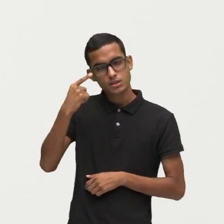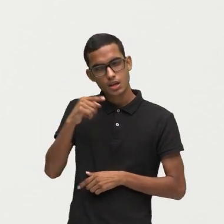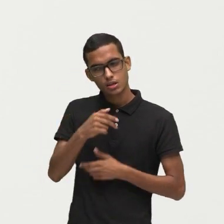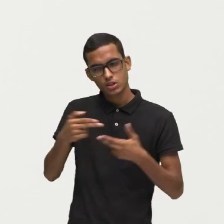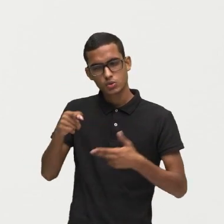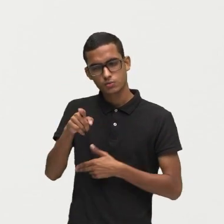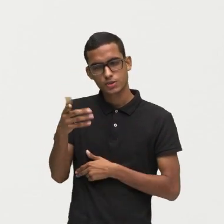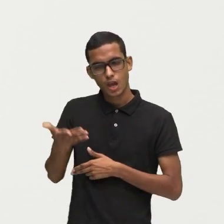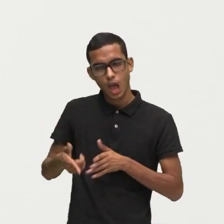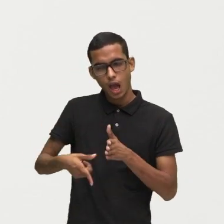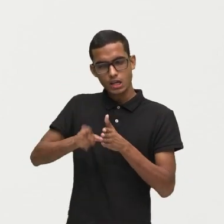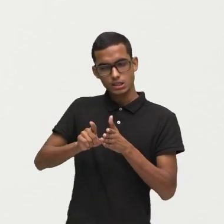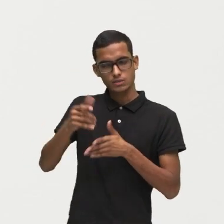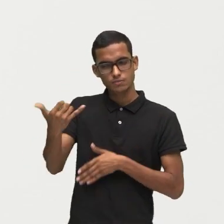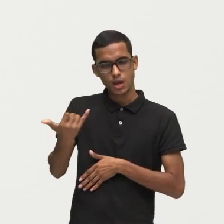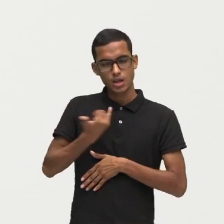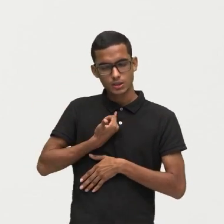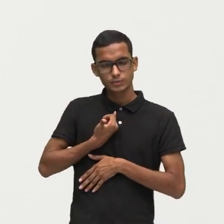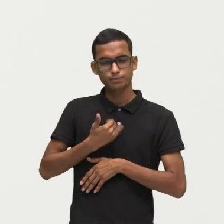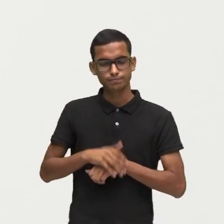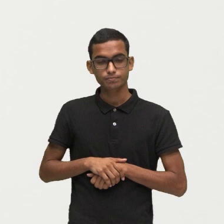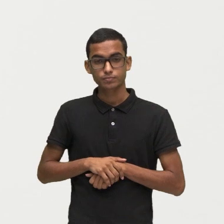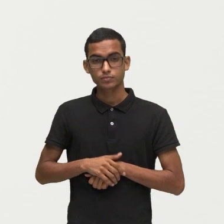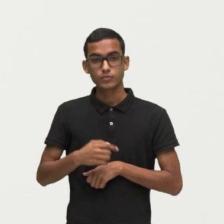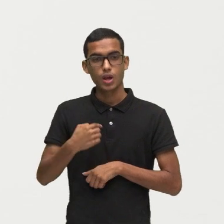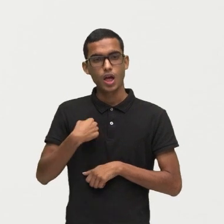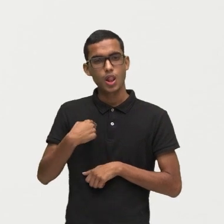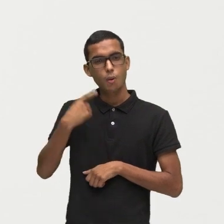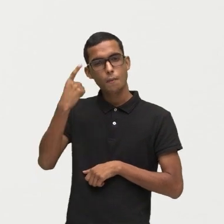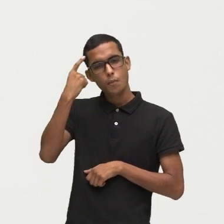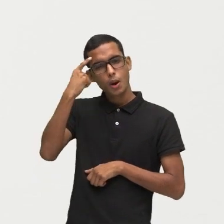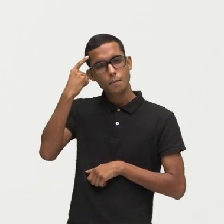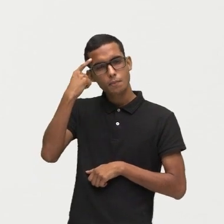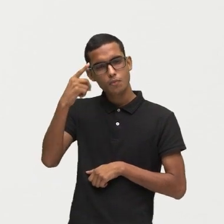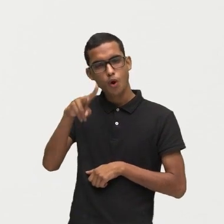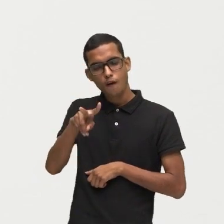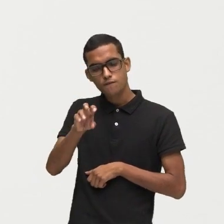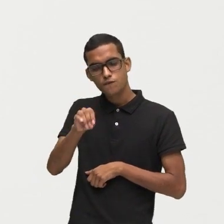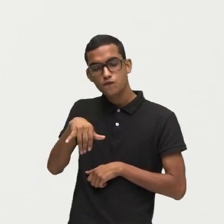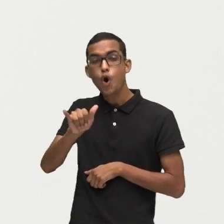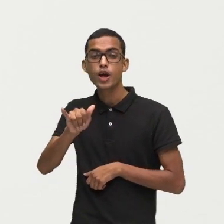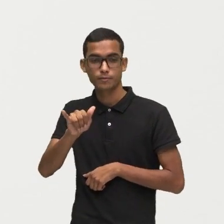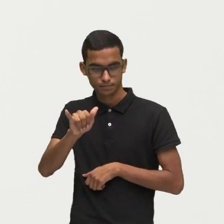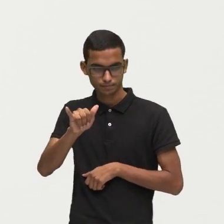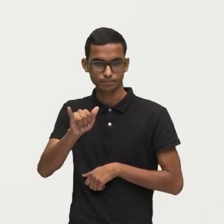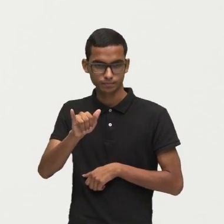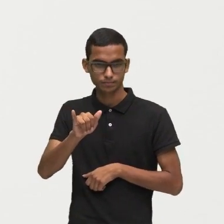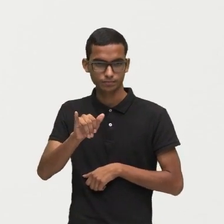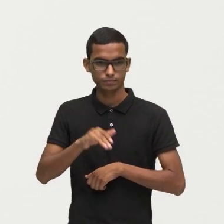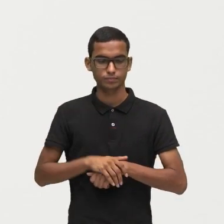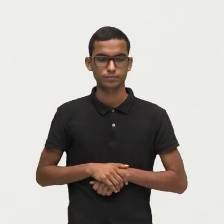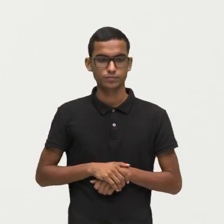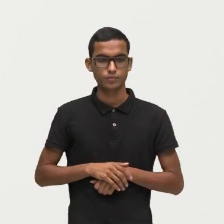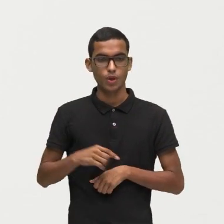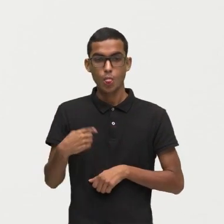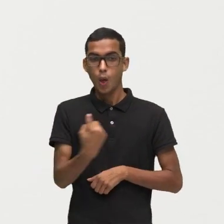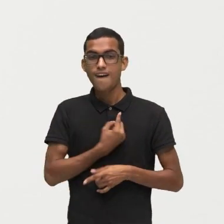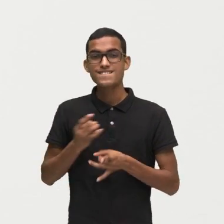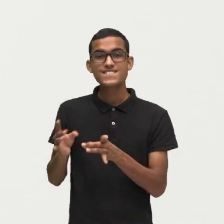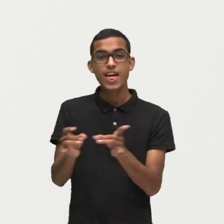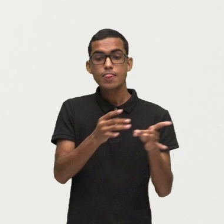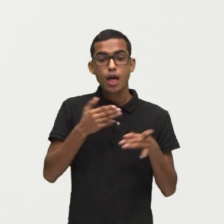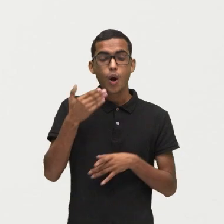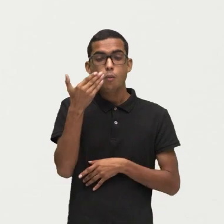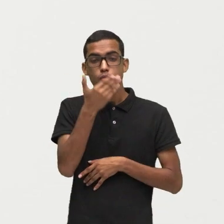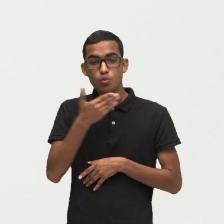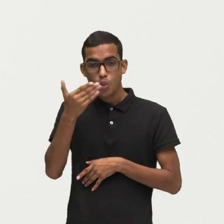voy, né? Vou pensar no que me dizes. Letra C. Vendíamos dulces en la